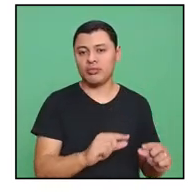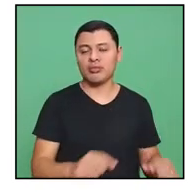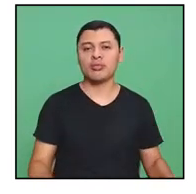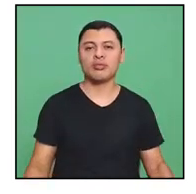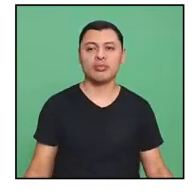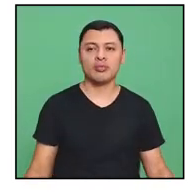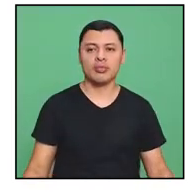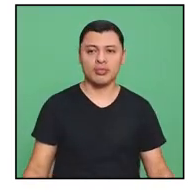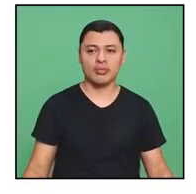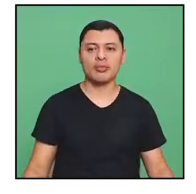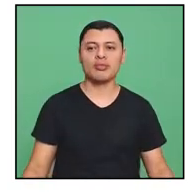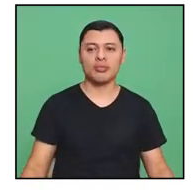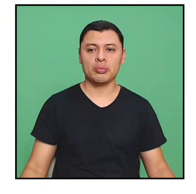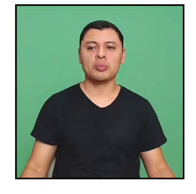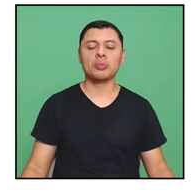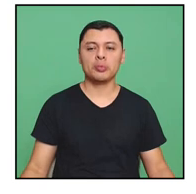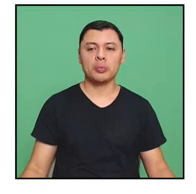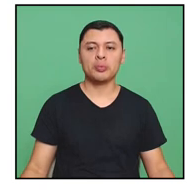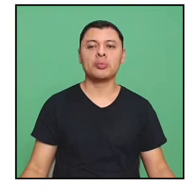Sim, total.